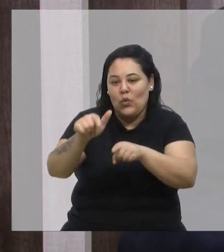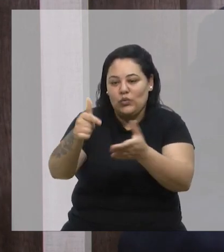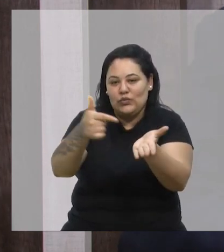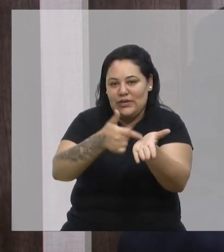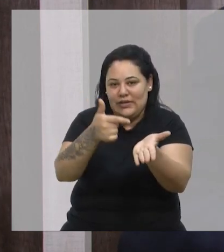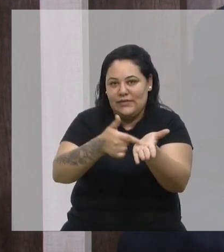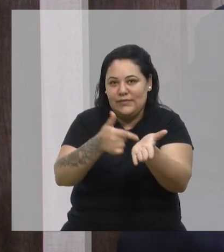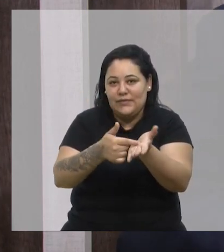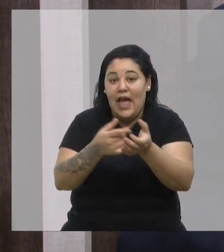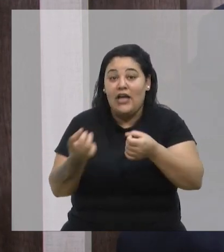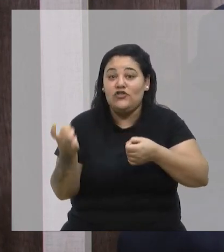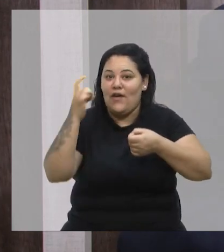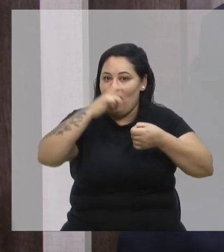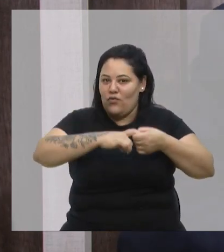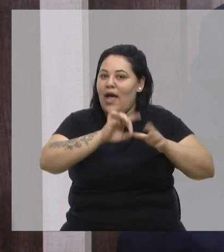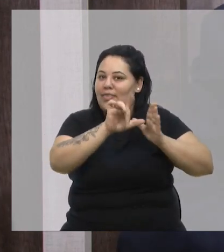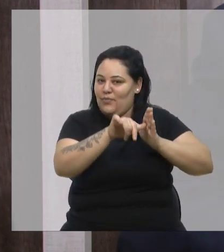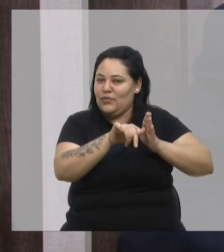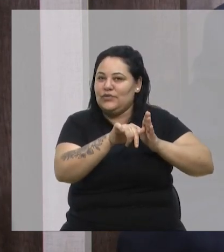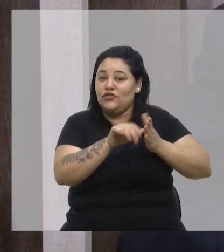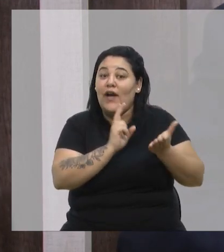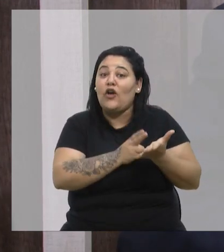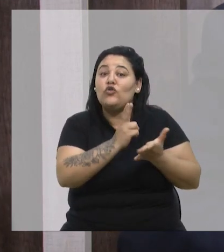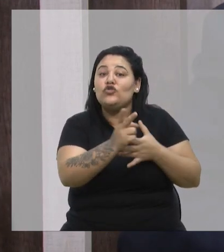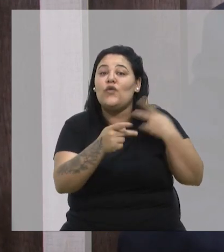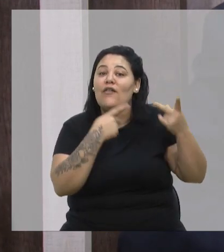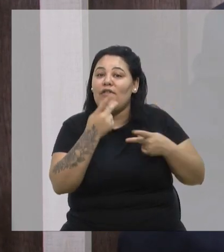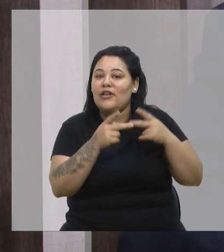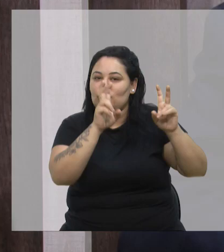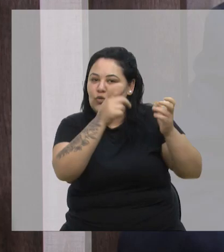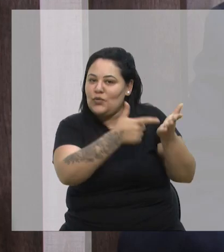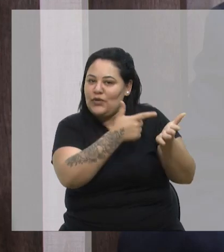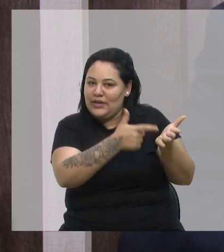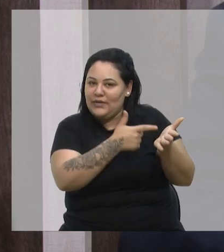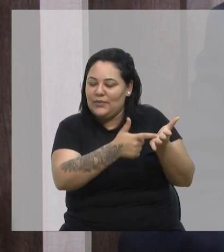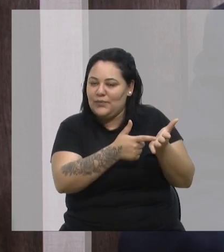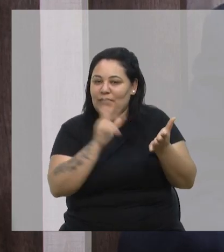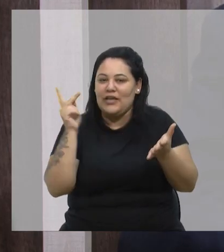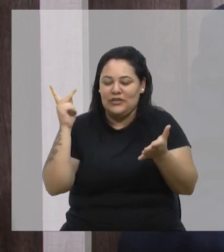no que voltarmos, além de seguirmos nessa toada